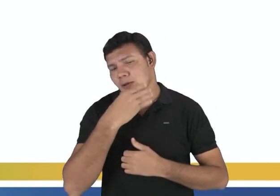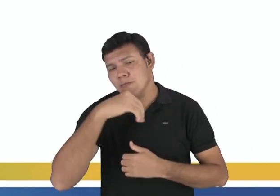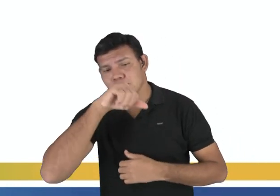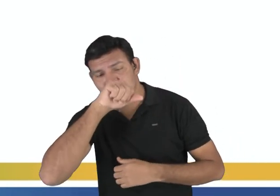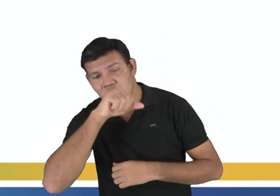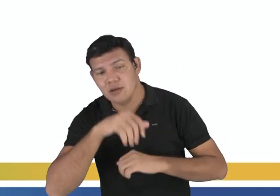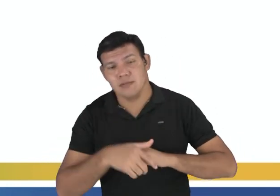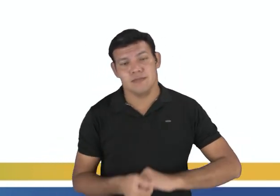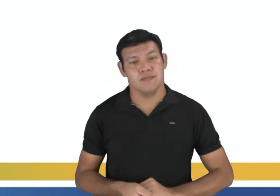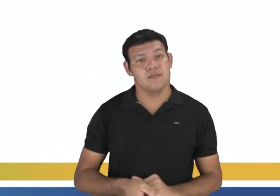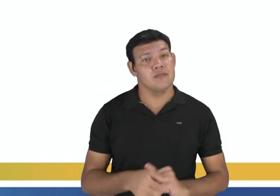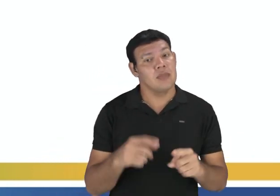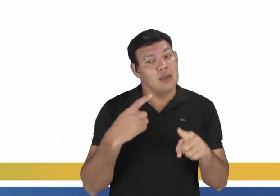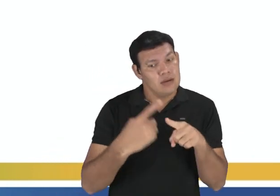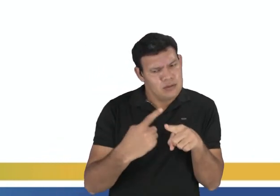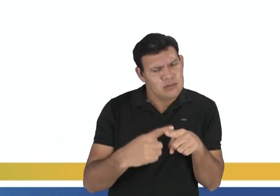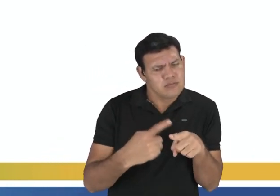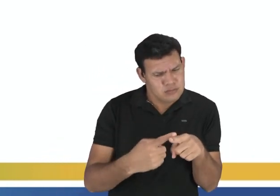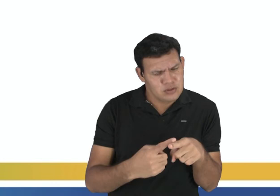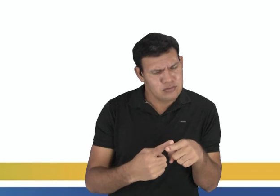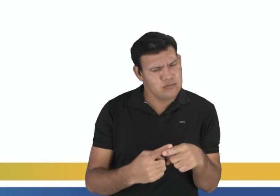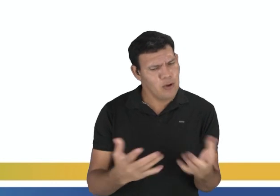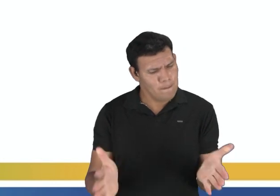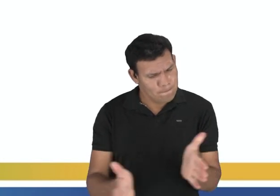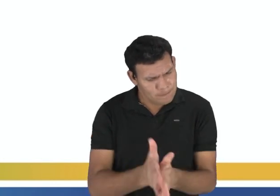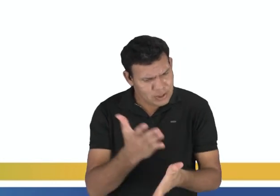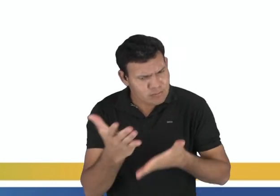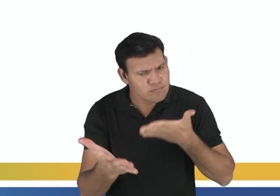Porque ela quer fazer mais da vida dela.